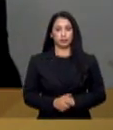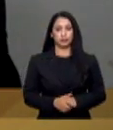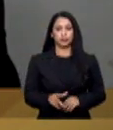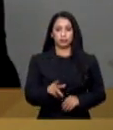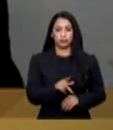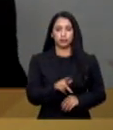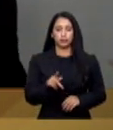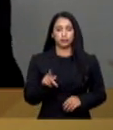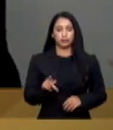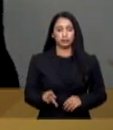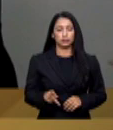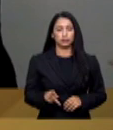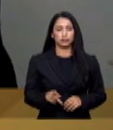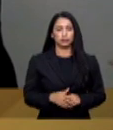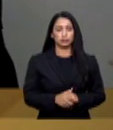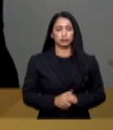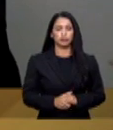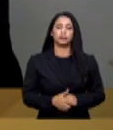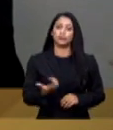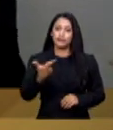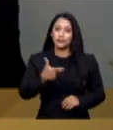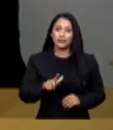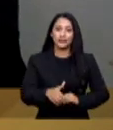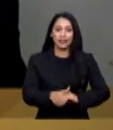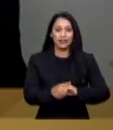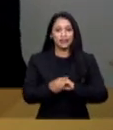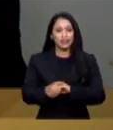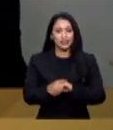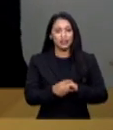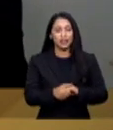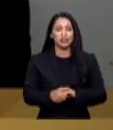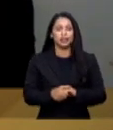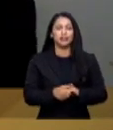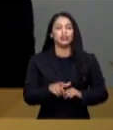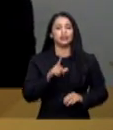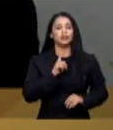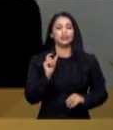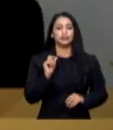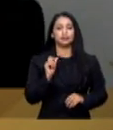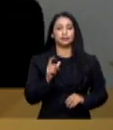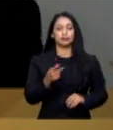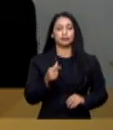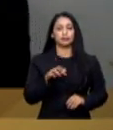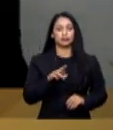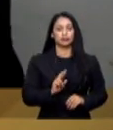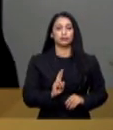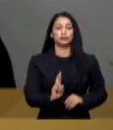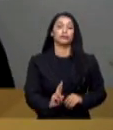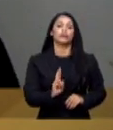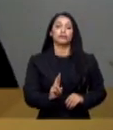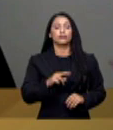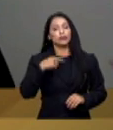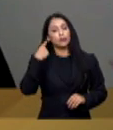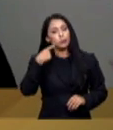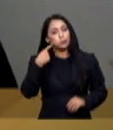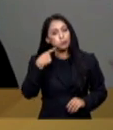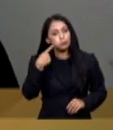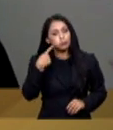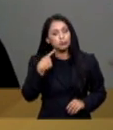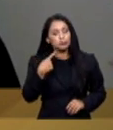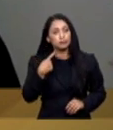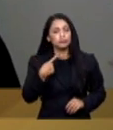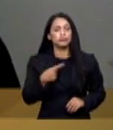Presidente, mais uma vez, renovando os cumprimentos à vossa excelência, aos senhores ministros, ao procurador-geral e às senhoras advogadas, que